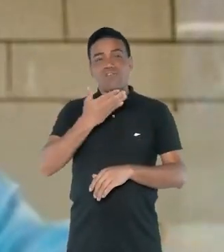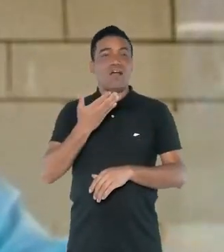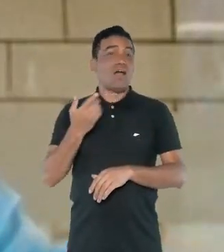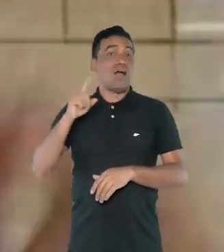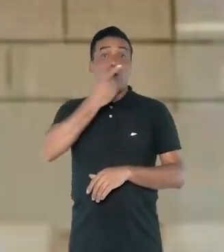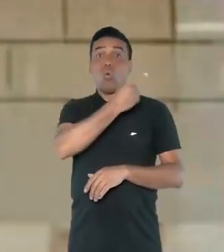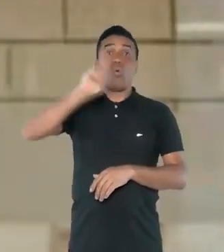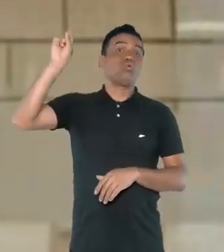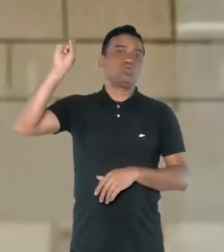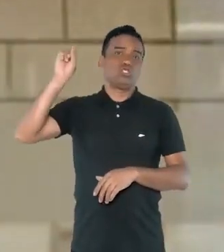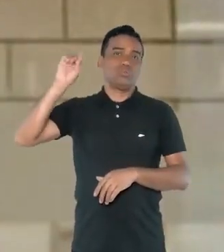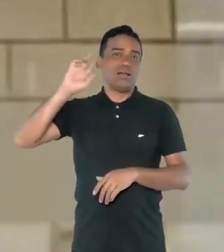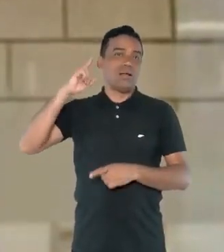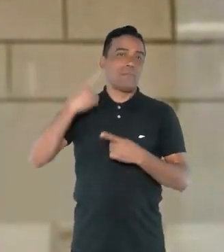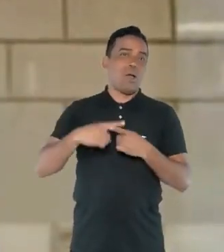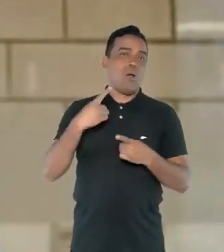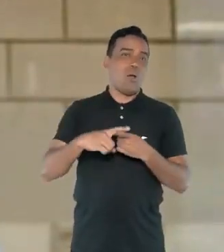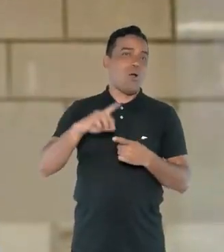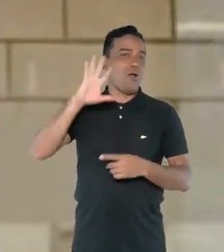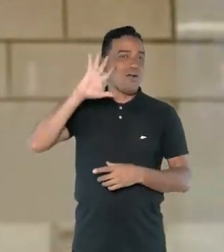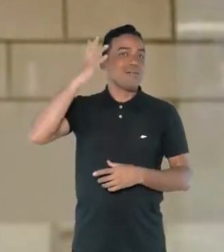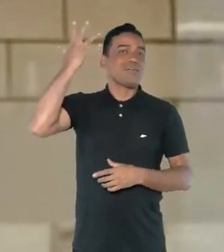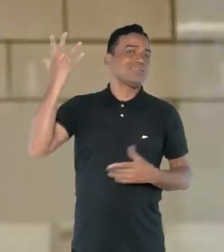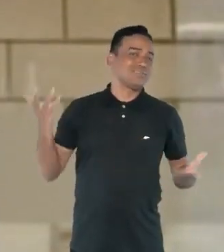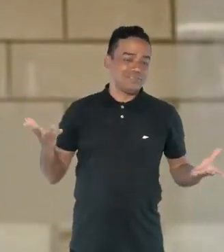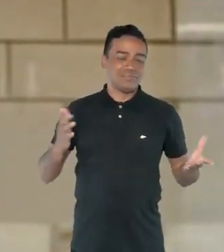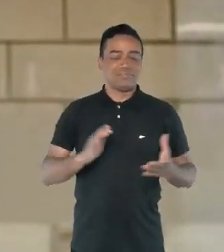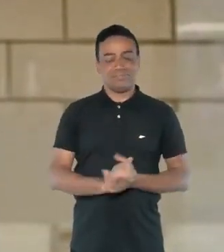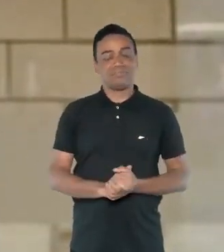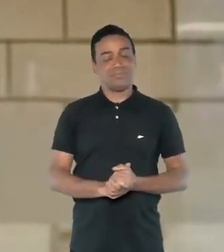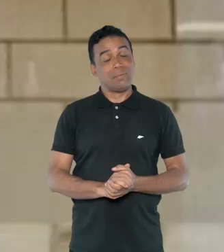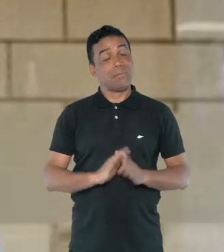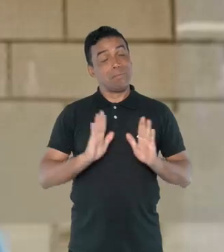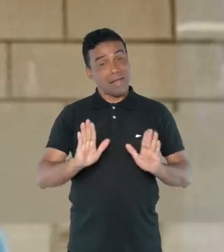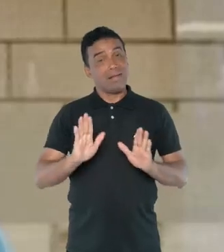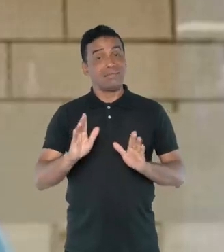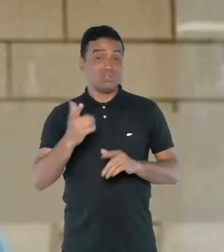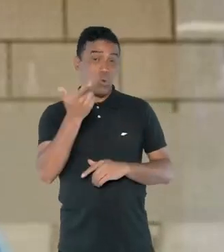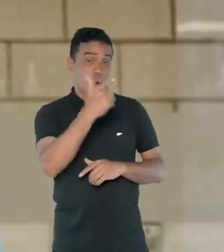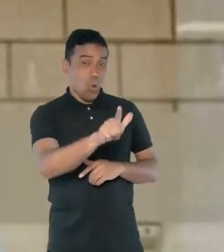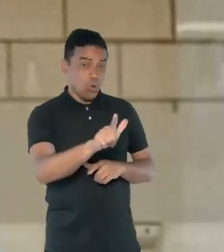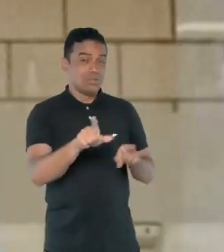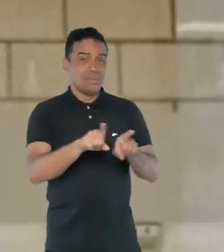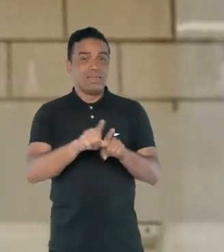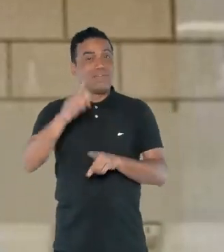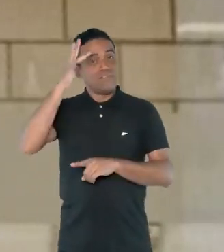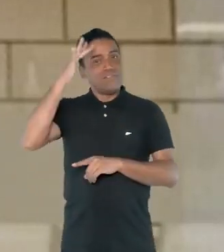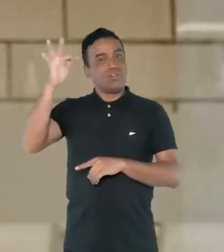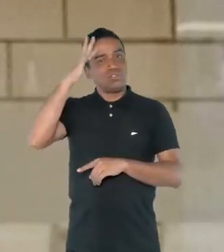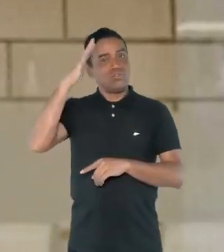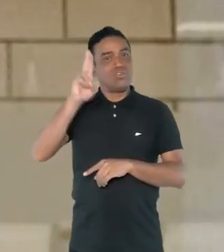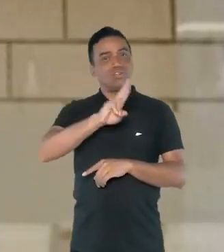digamos ali. O Hume vai falar, bom, por outro lado, você tem uma filosofia que ele vai